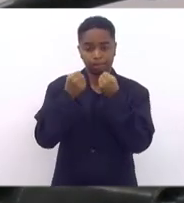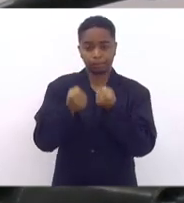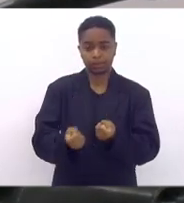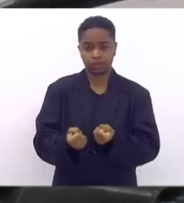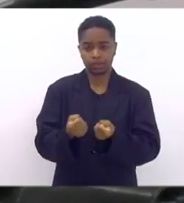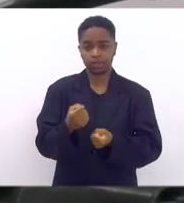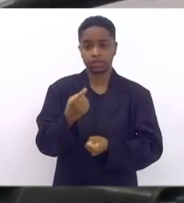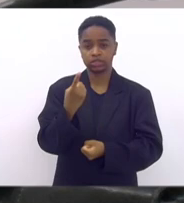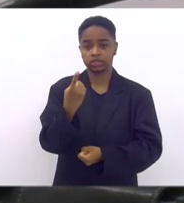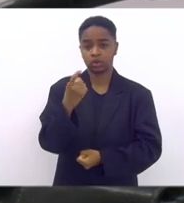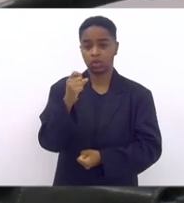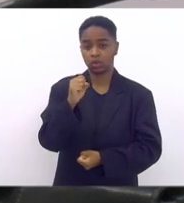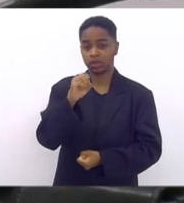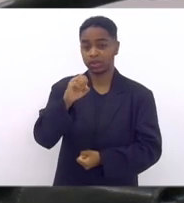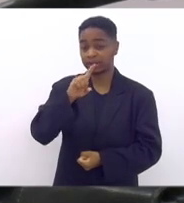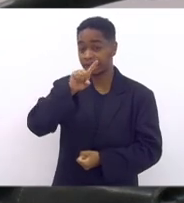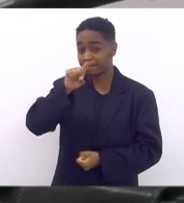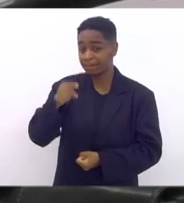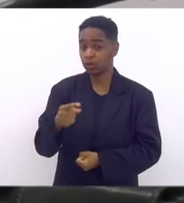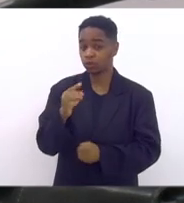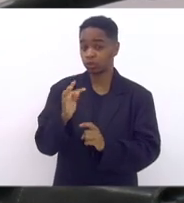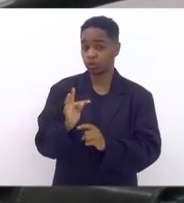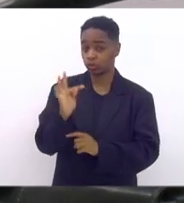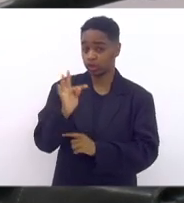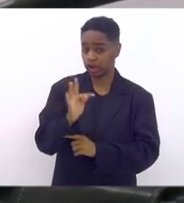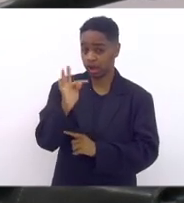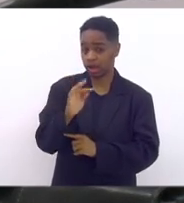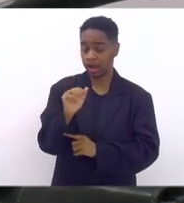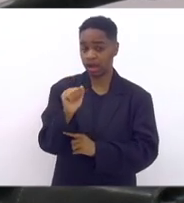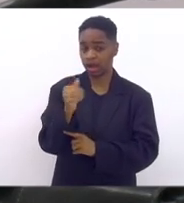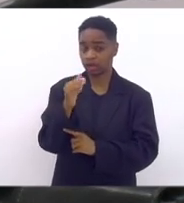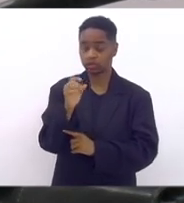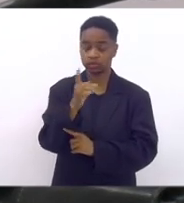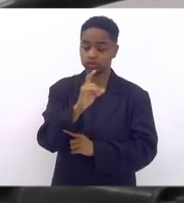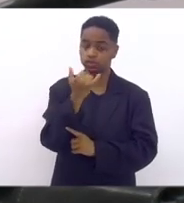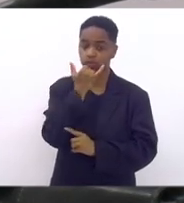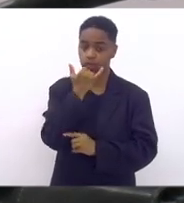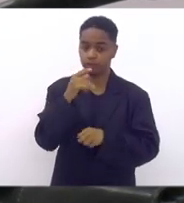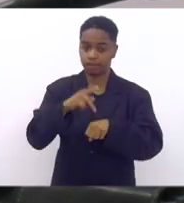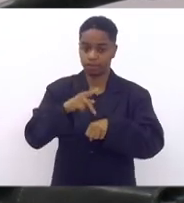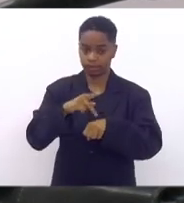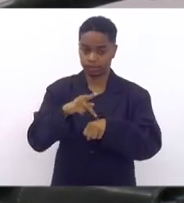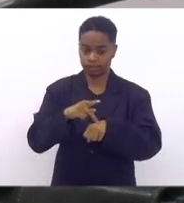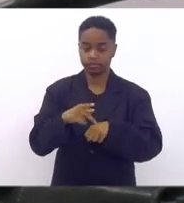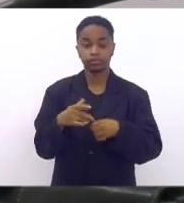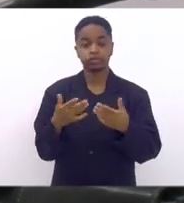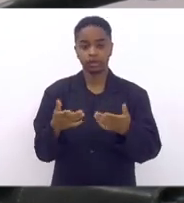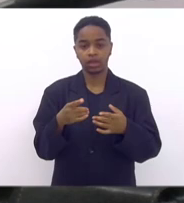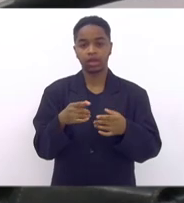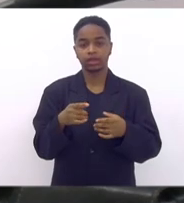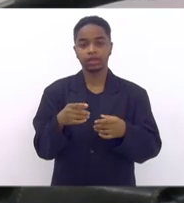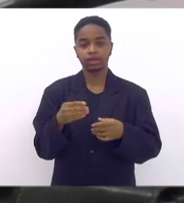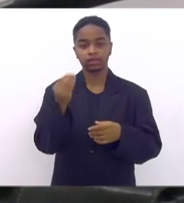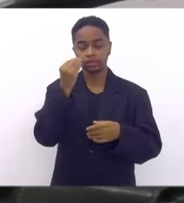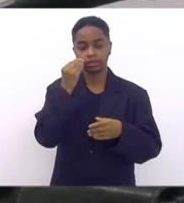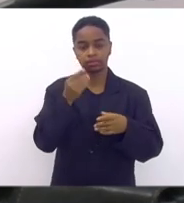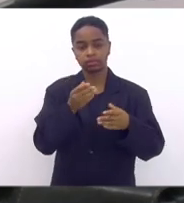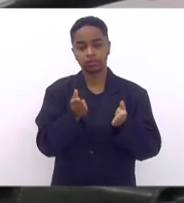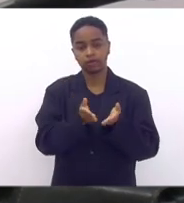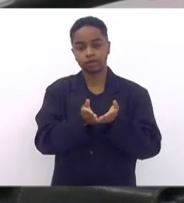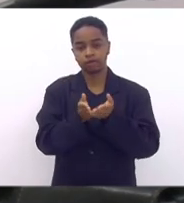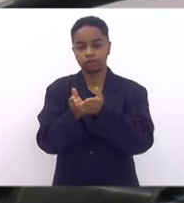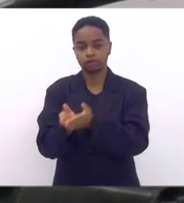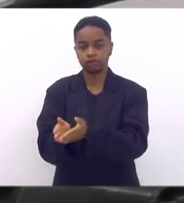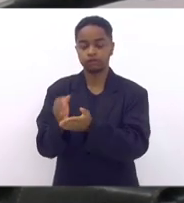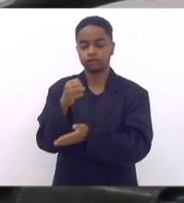180.000 toneladas de Aço né de minério perdão de minério que iria para Singapura né o